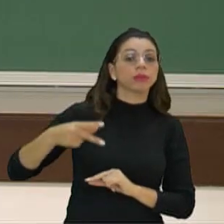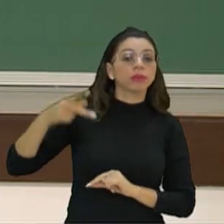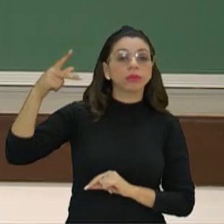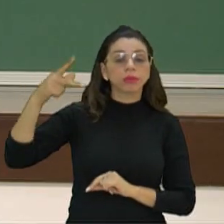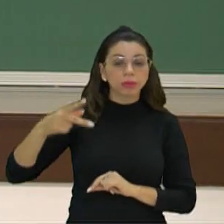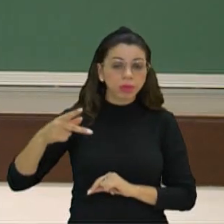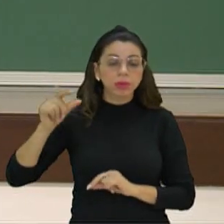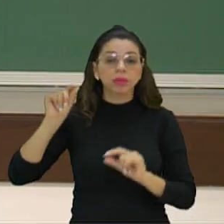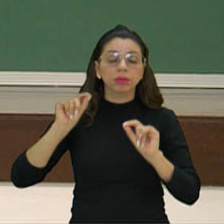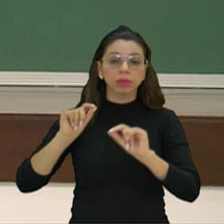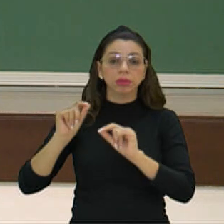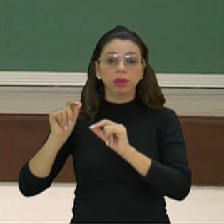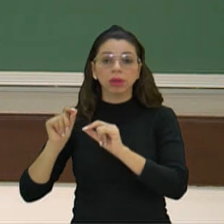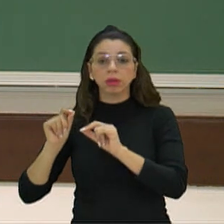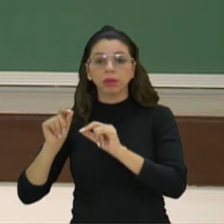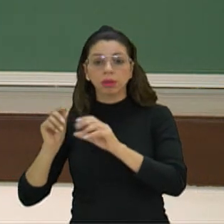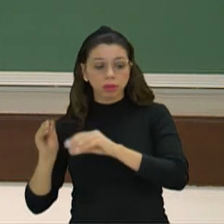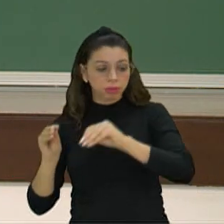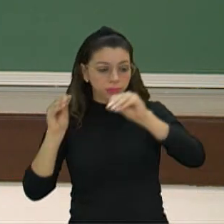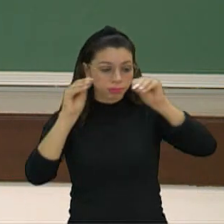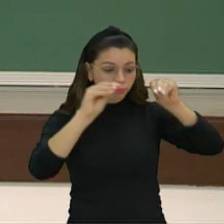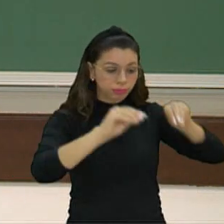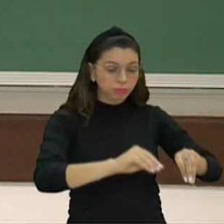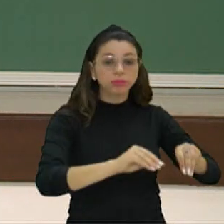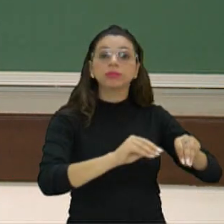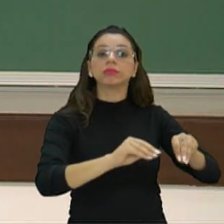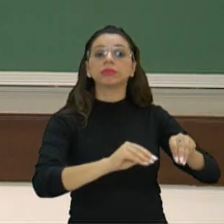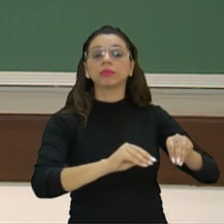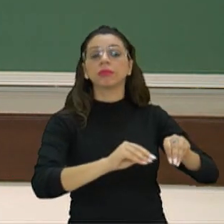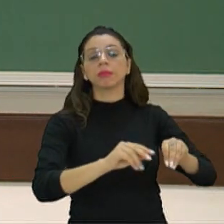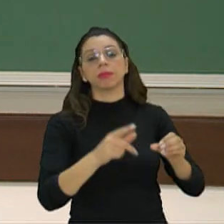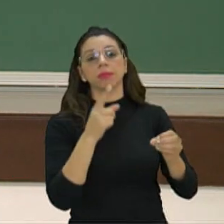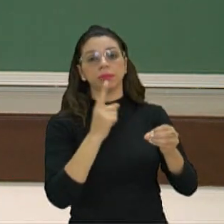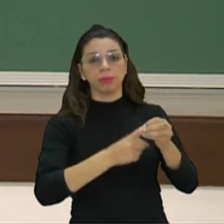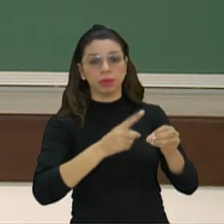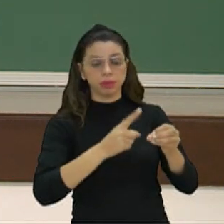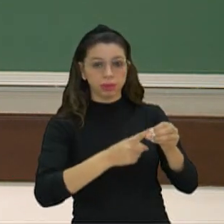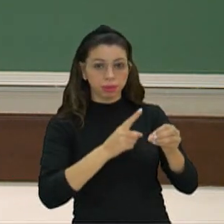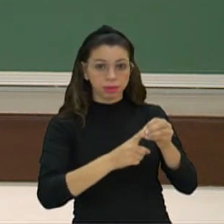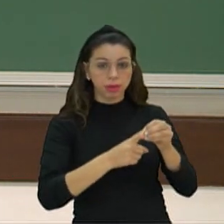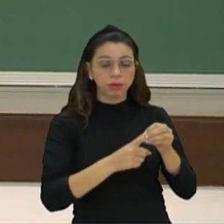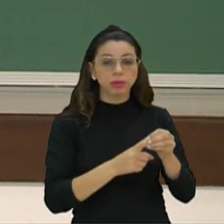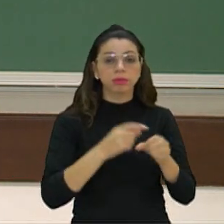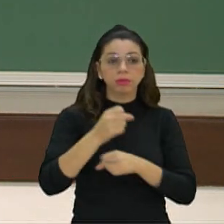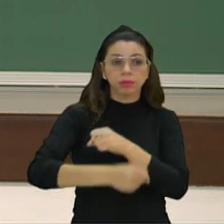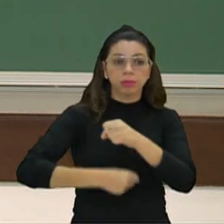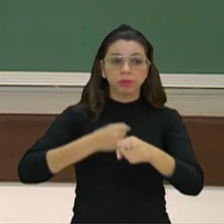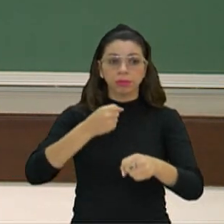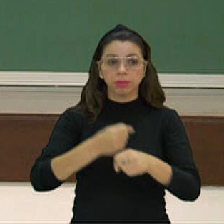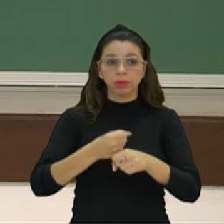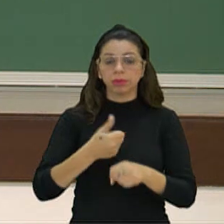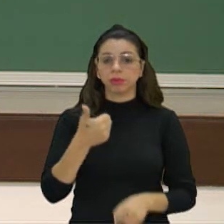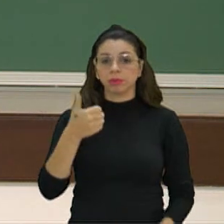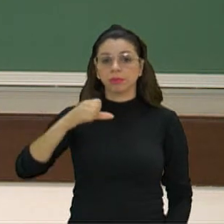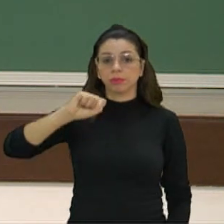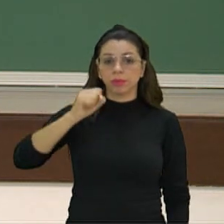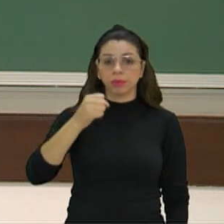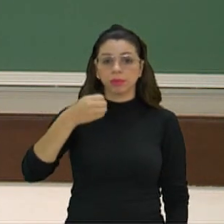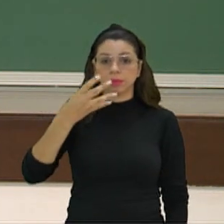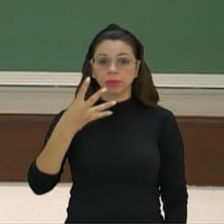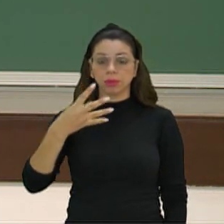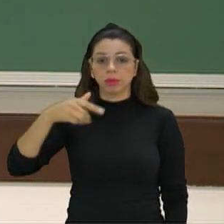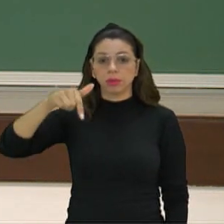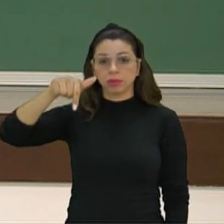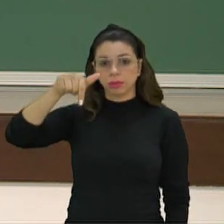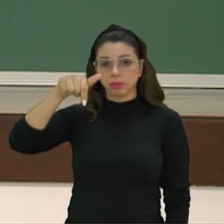Pedros aqui se mudou para Petrópolis no ano de 1847. Se você conseguir pesquisar a resposta para poder marcar certa,